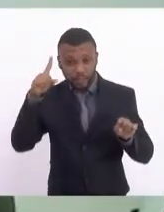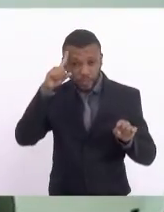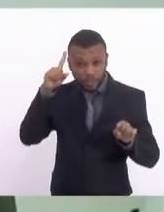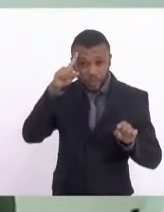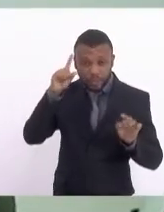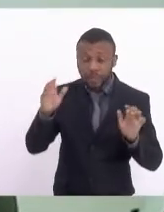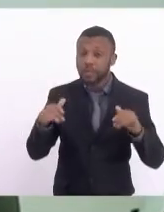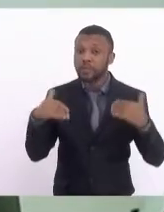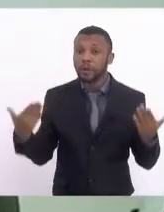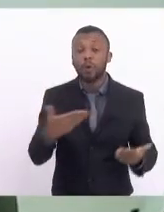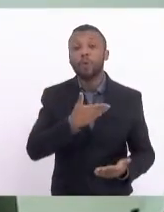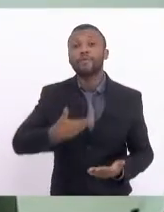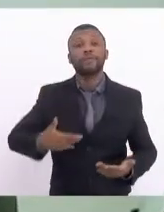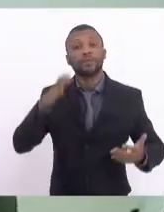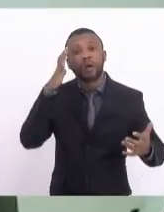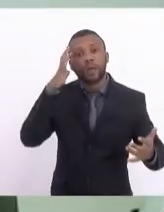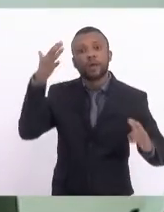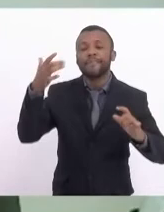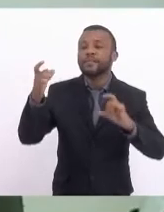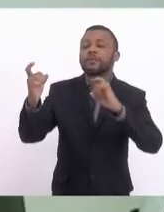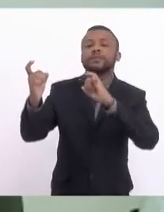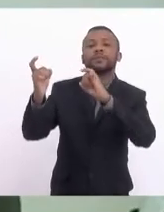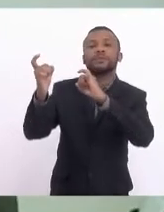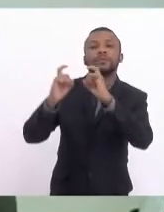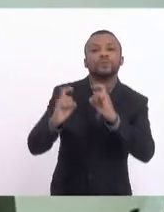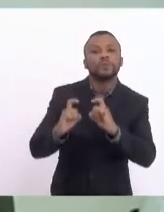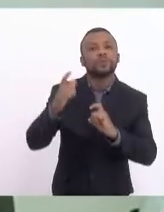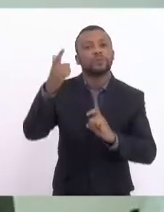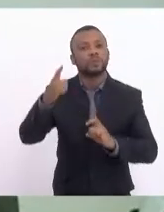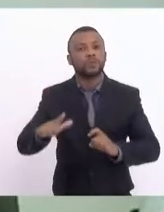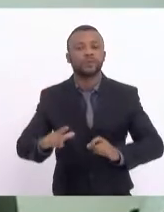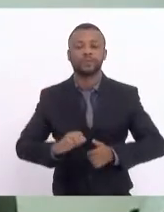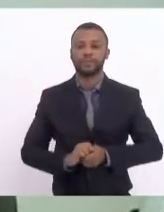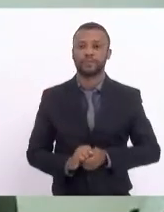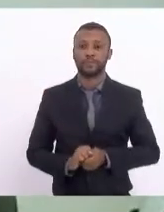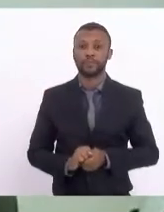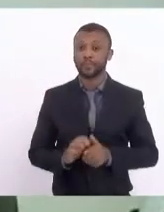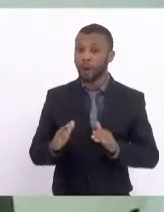questões. E o ministro Paulo Guedes,